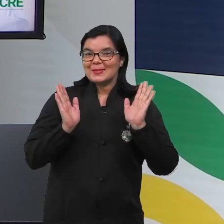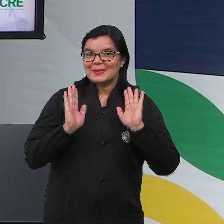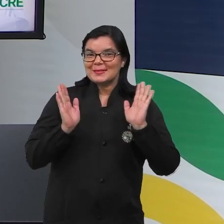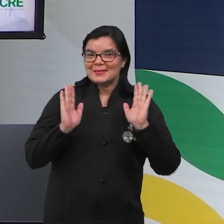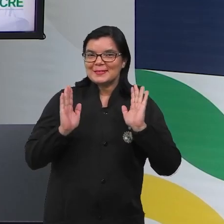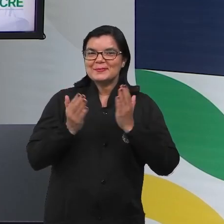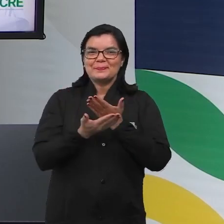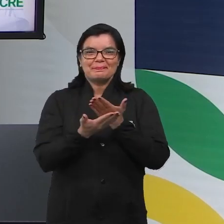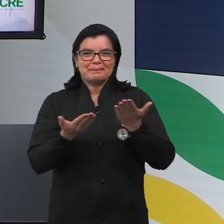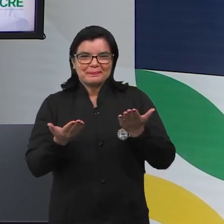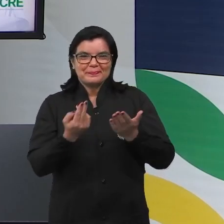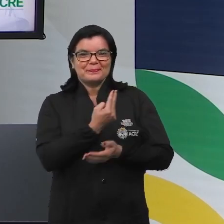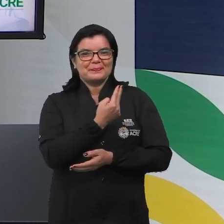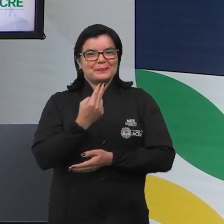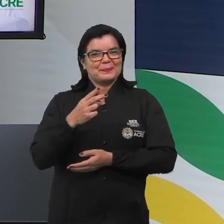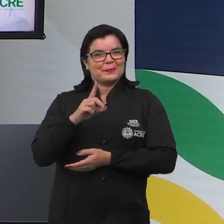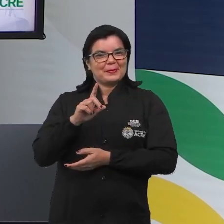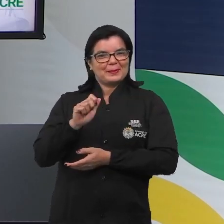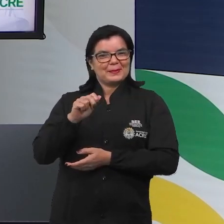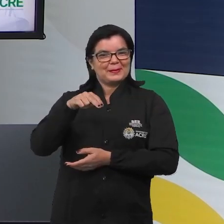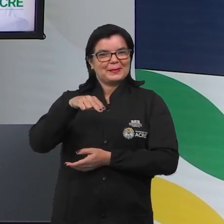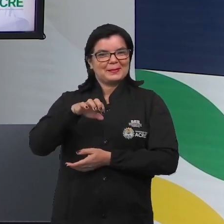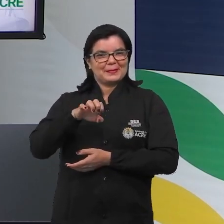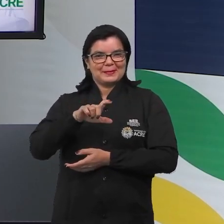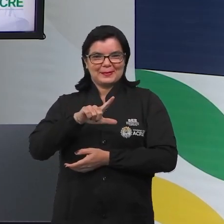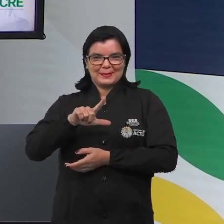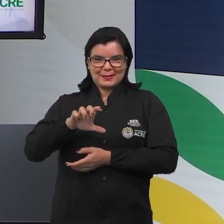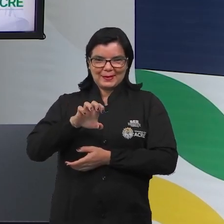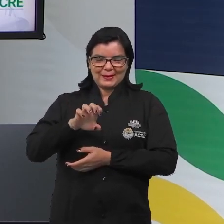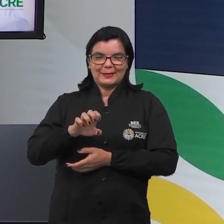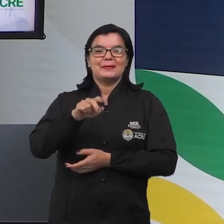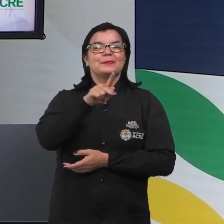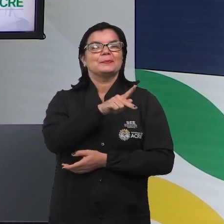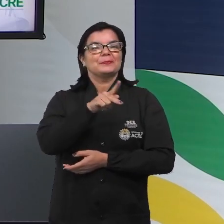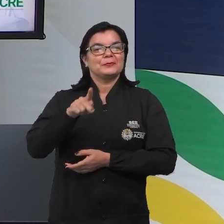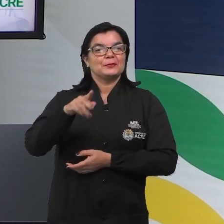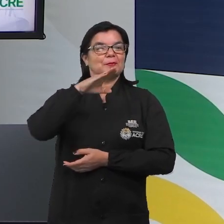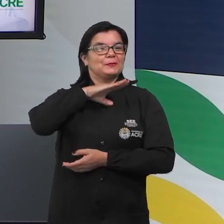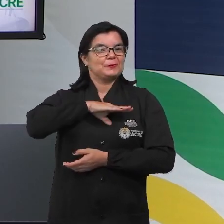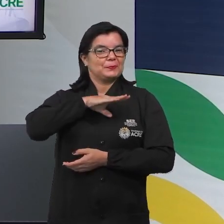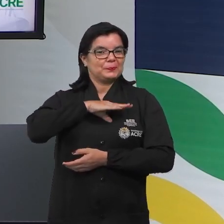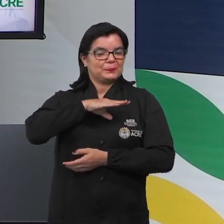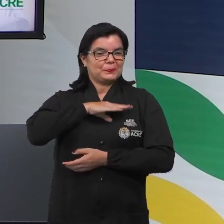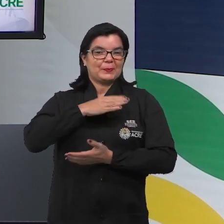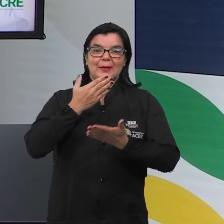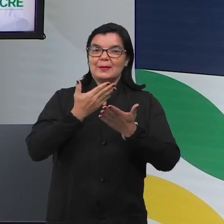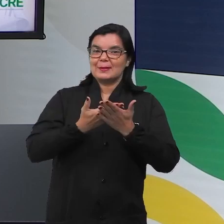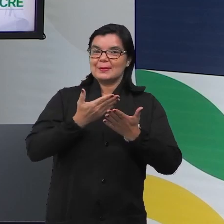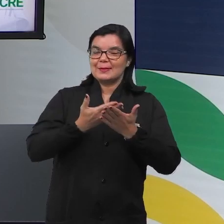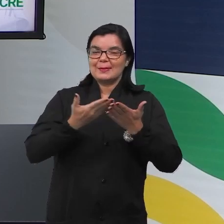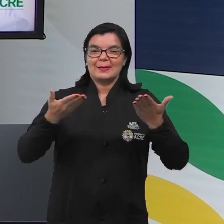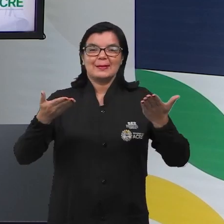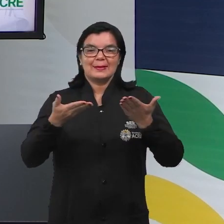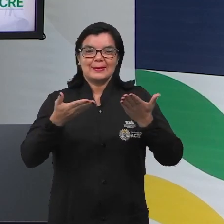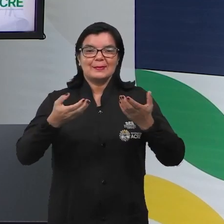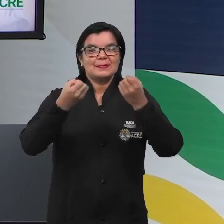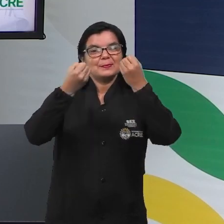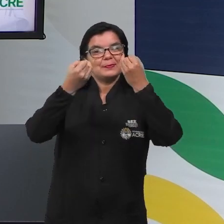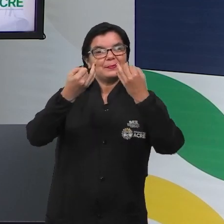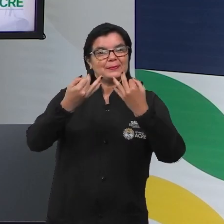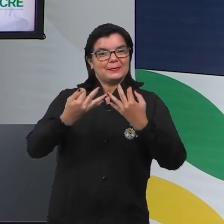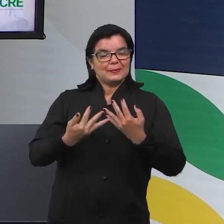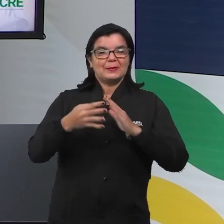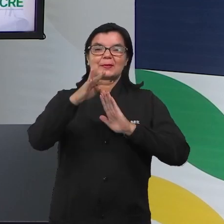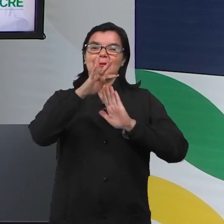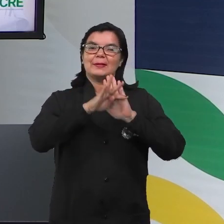Olá, pessoal! Meu nome é Daniele Ximenes, professora de língua portuguesa. Na nossa aula de hoje falaremos sobre